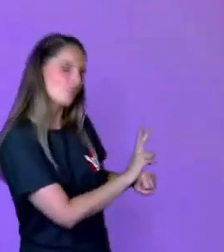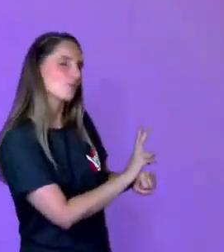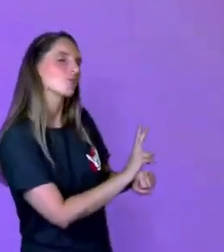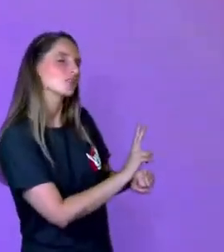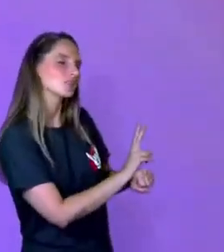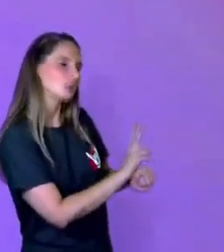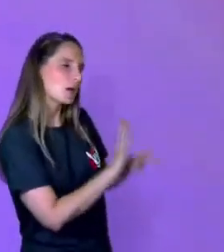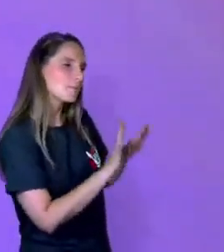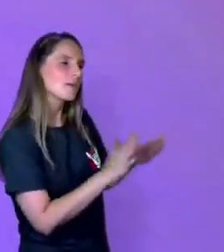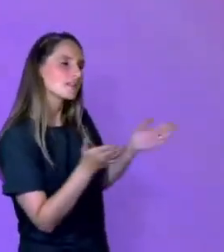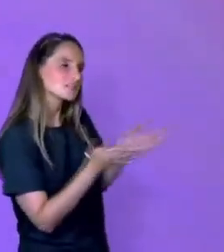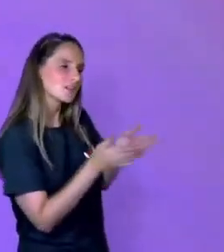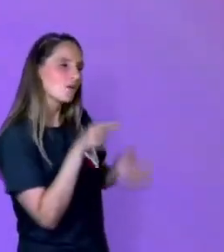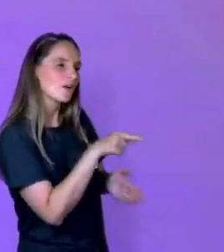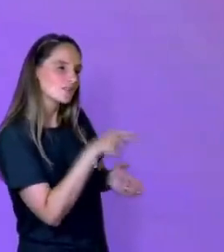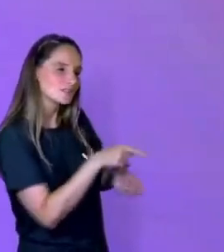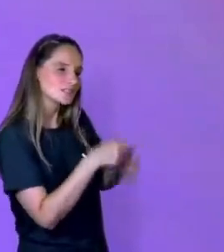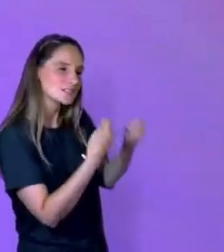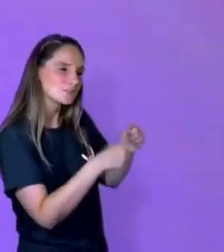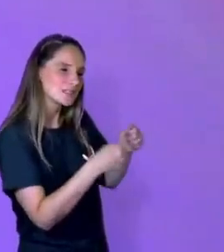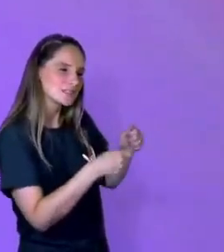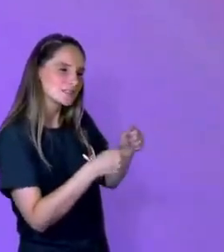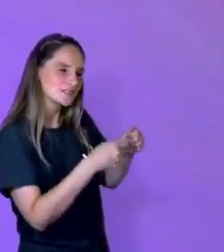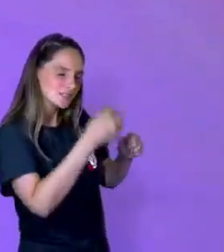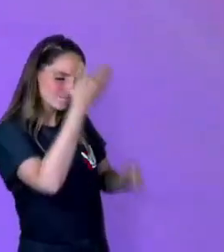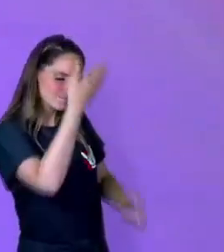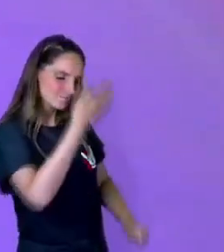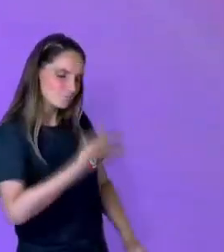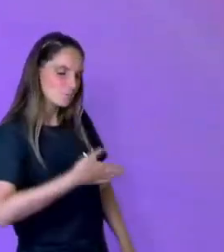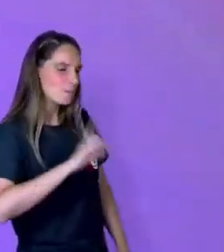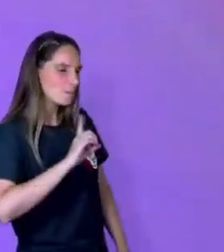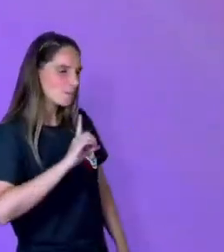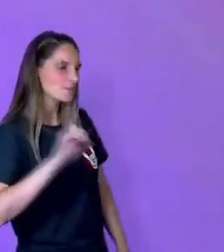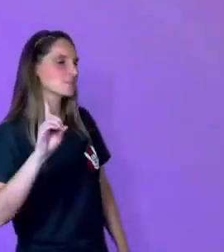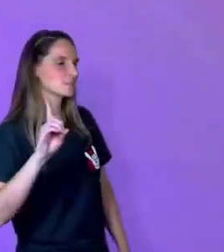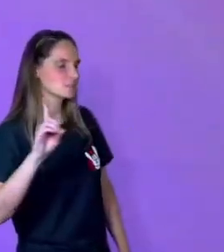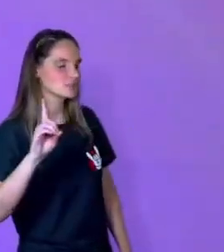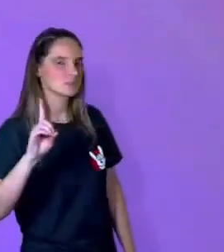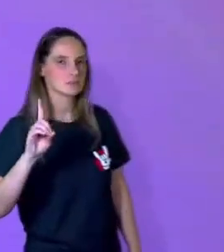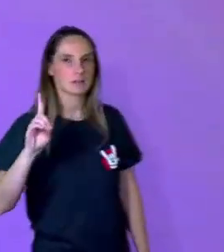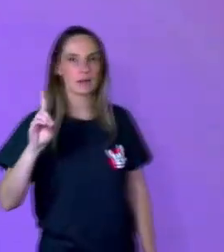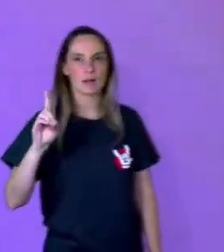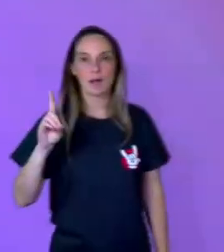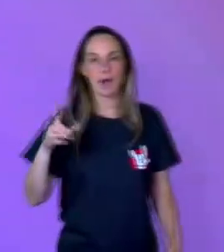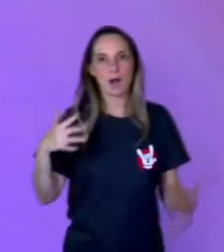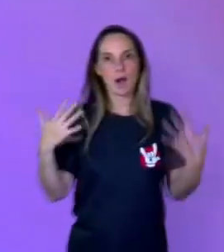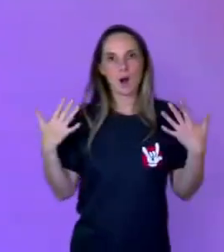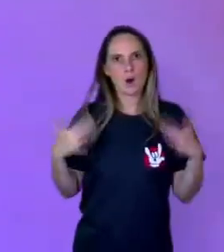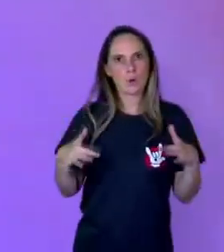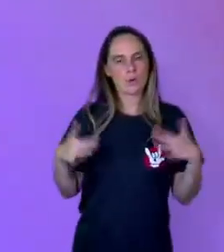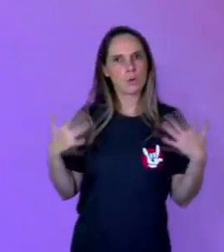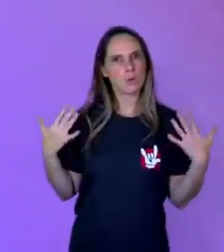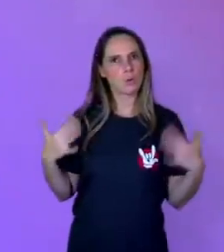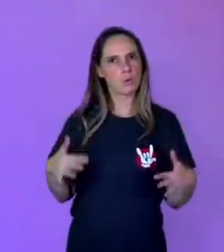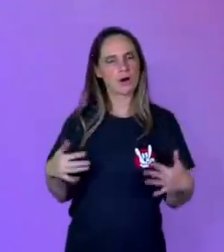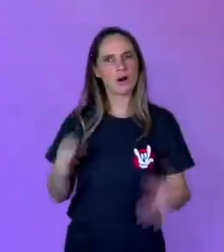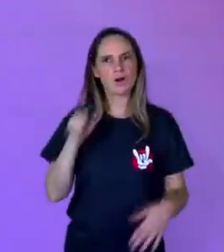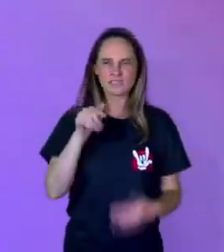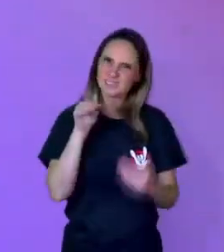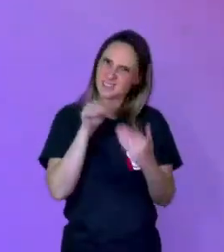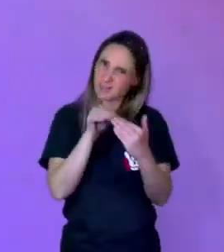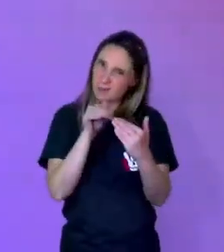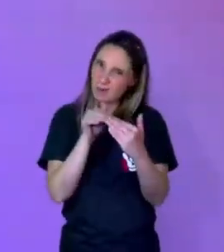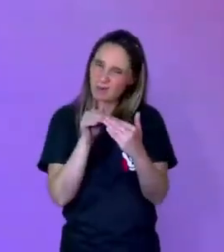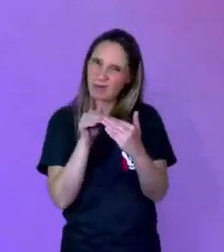cuido. Mas fica na minha presença. O doido foi isso, cara. Eu não sei se você concorda comigo,